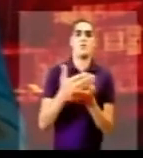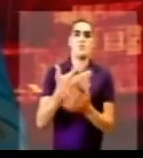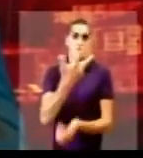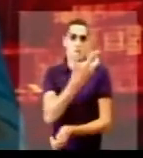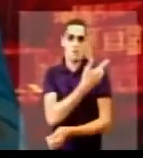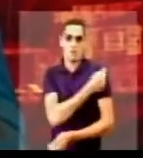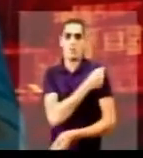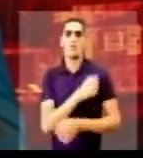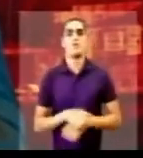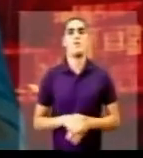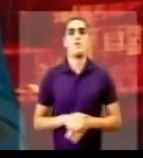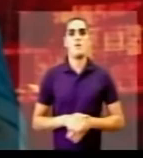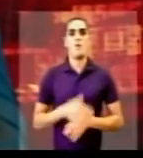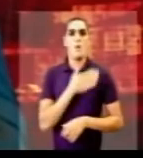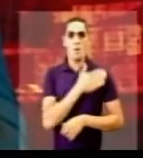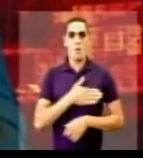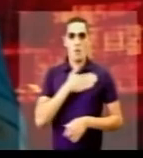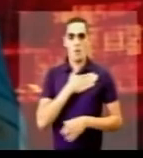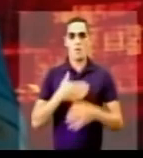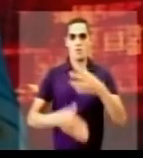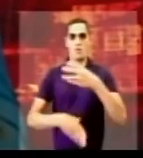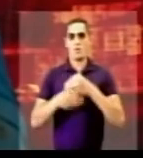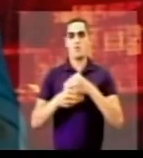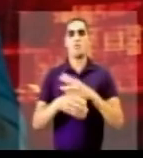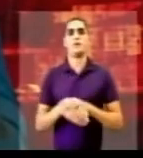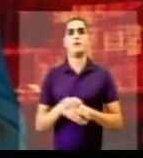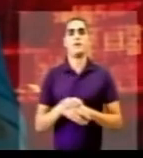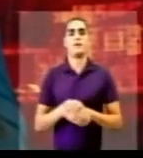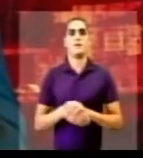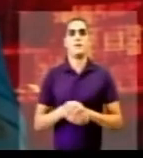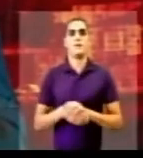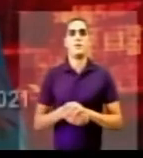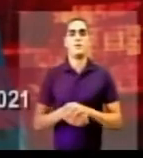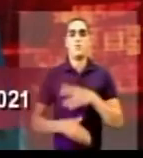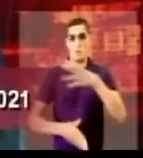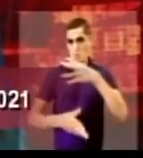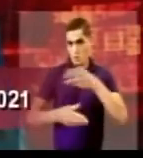vacinação, gostaria de fazer um comentário amplo,